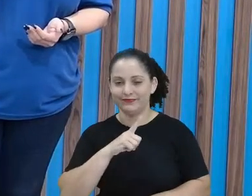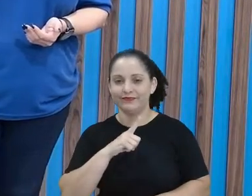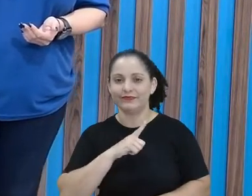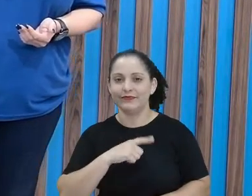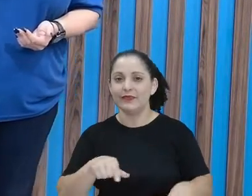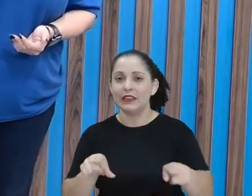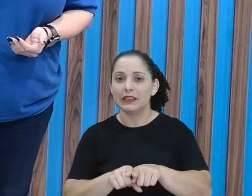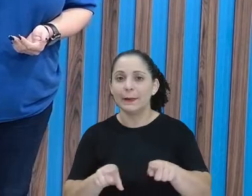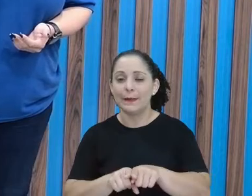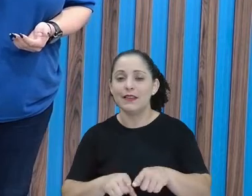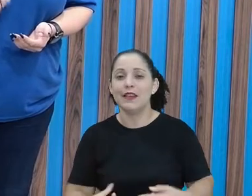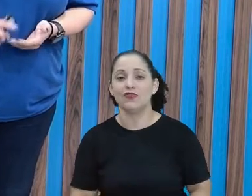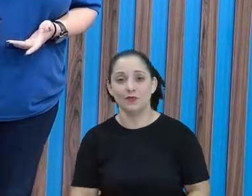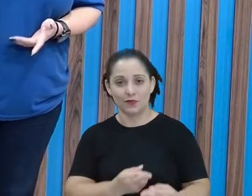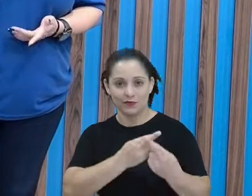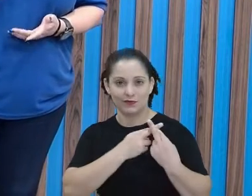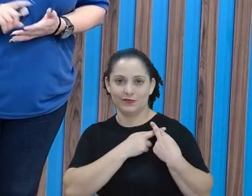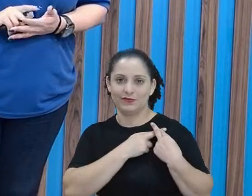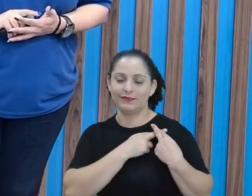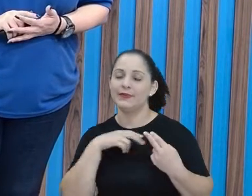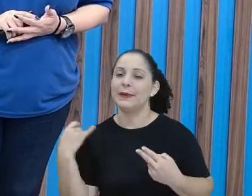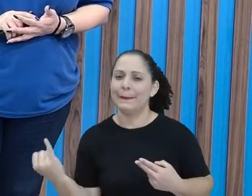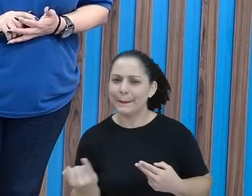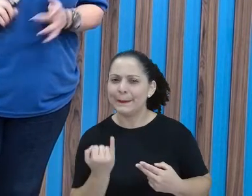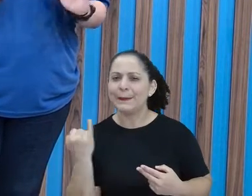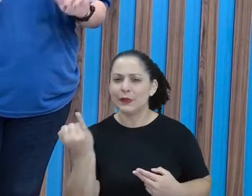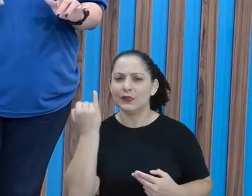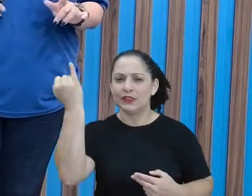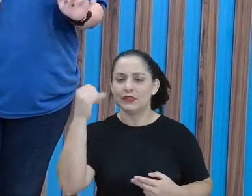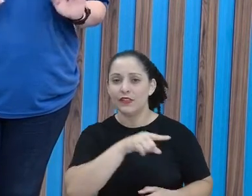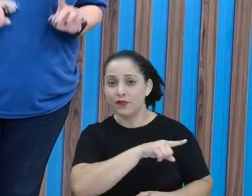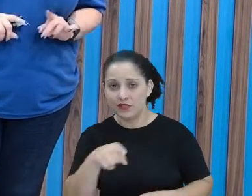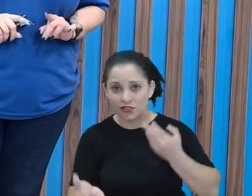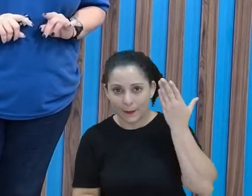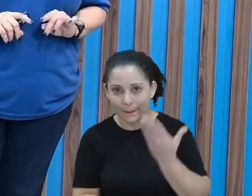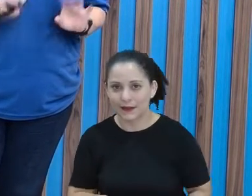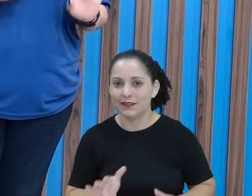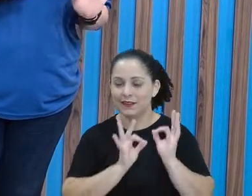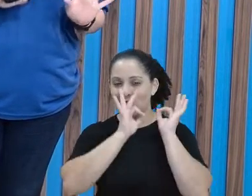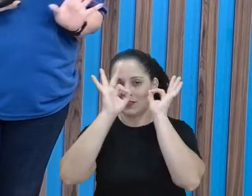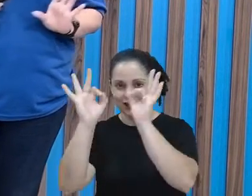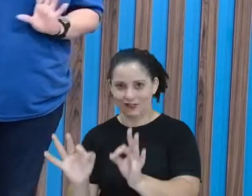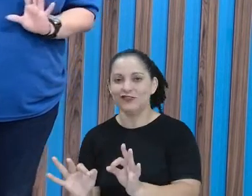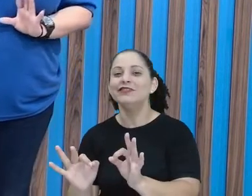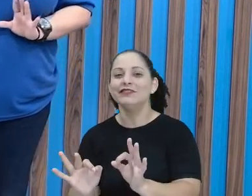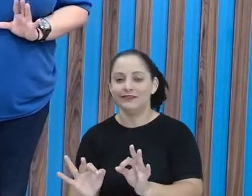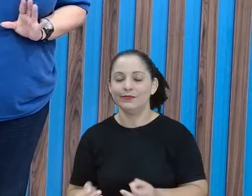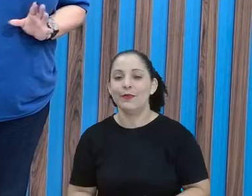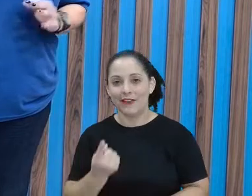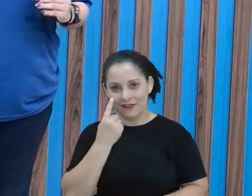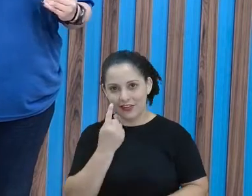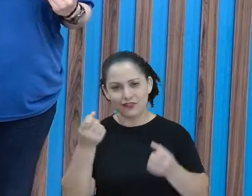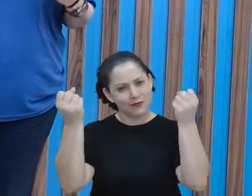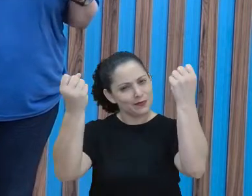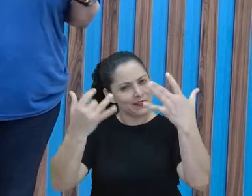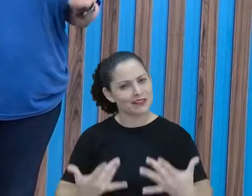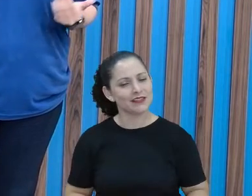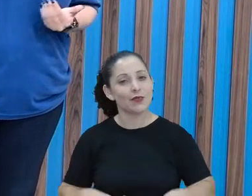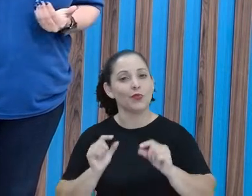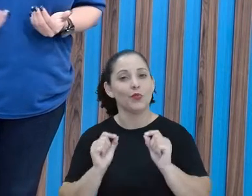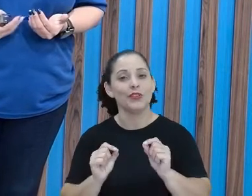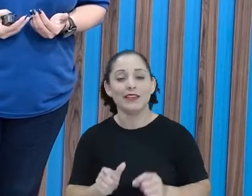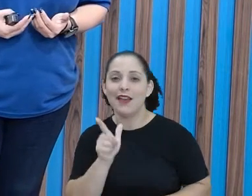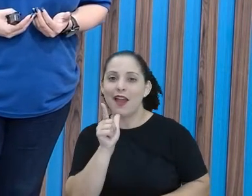como dever, lembra? Falei na última aula. Quem não viu, assiste para ver esse iniciozinho aí falando sobre